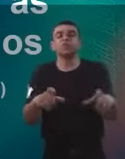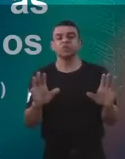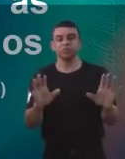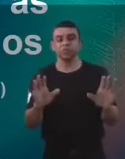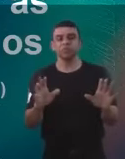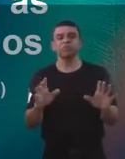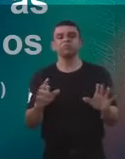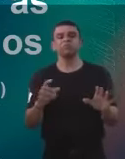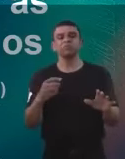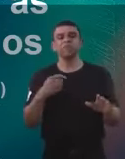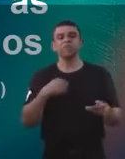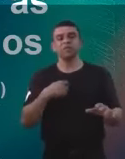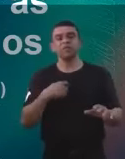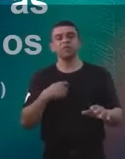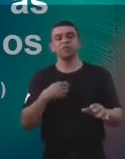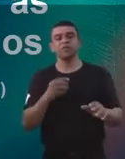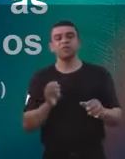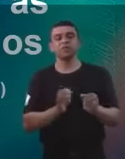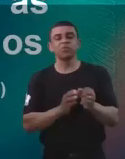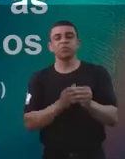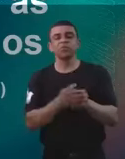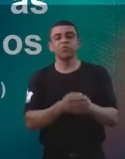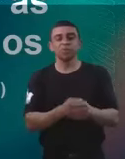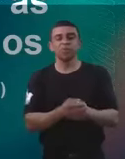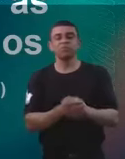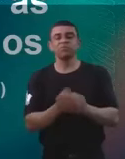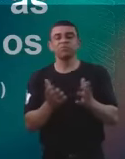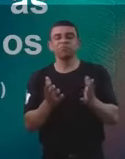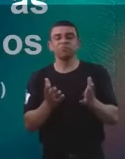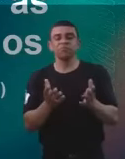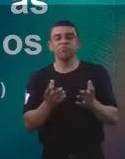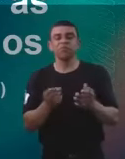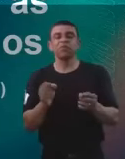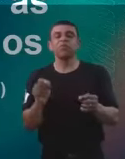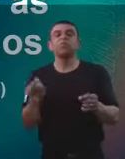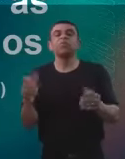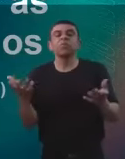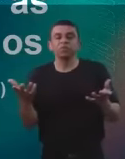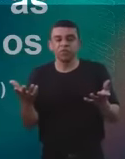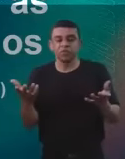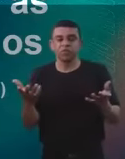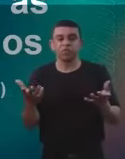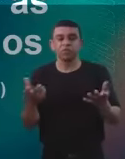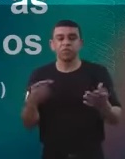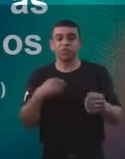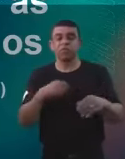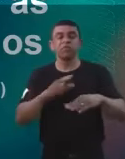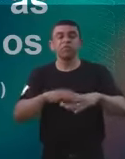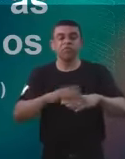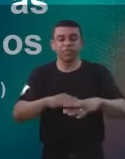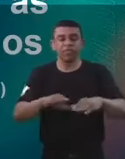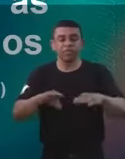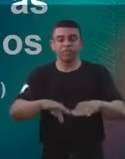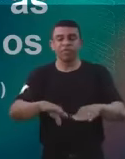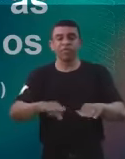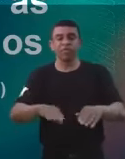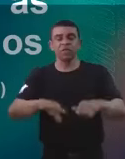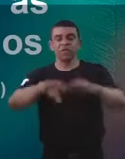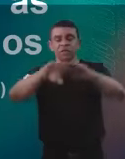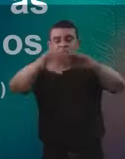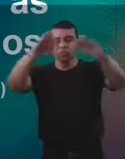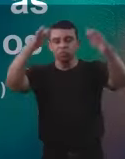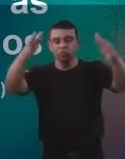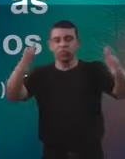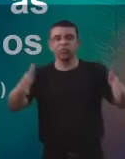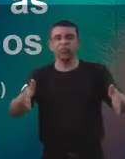isto, derribarei meus celeiros. Tudo sozinho, não tem ninguém para ajudar. Por quê? Porque os inimigos da graça se esquecem que ninguém